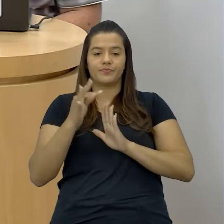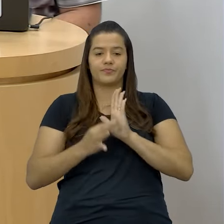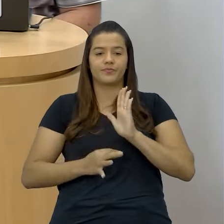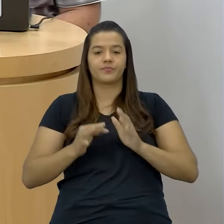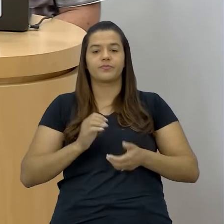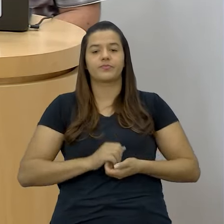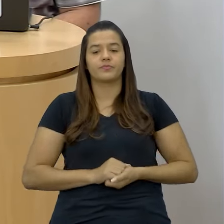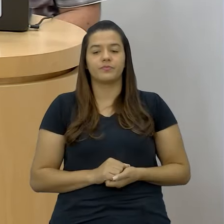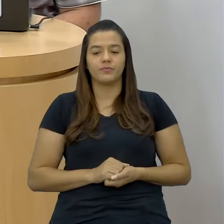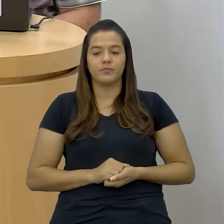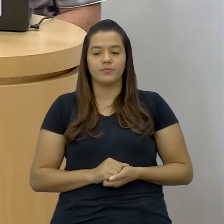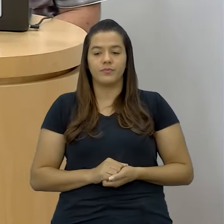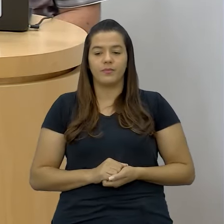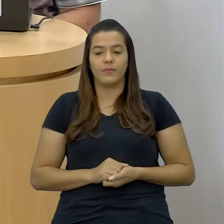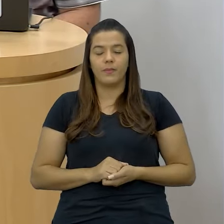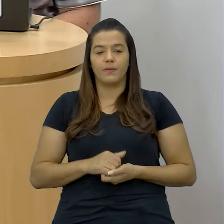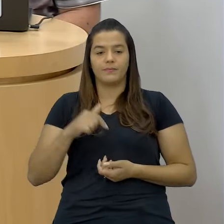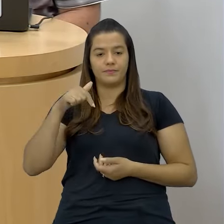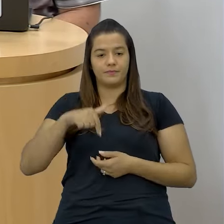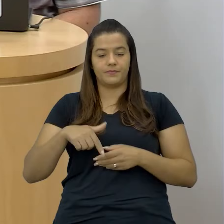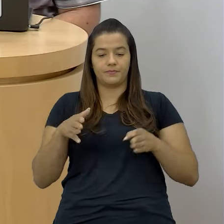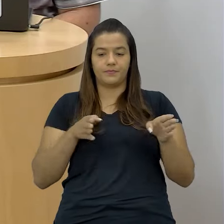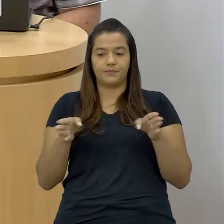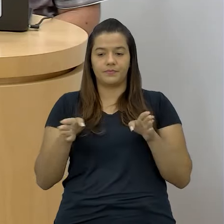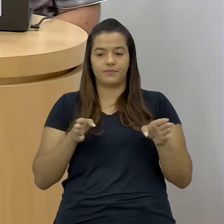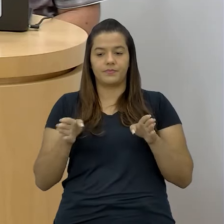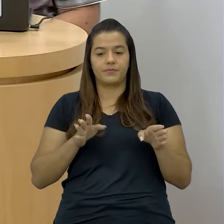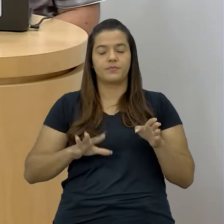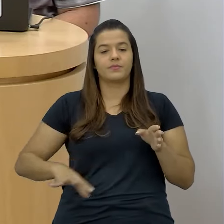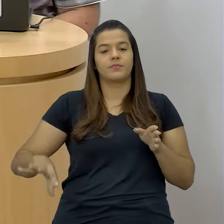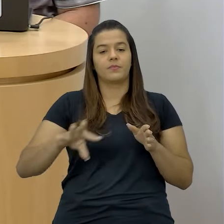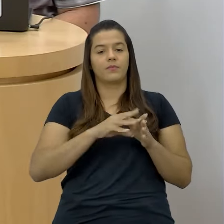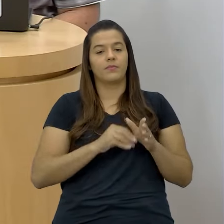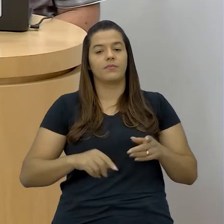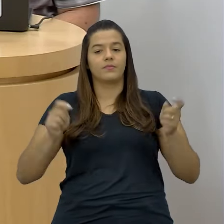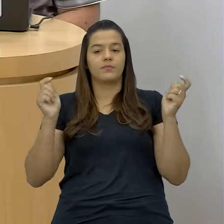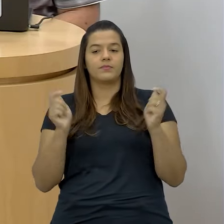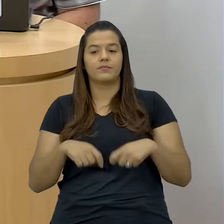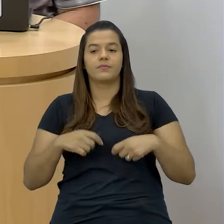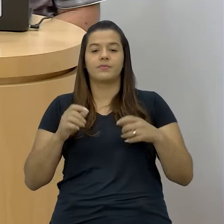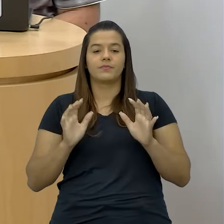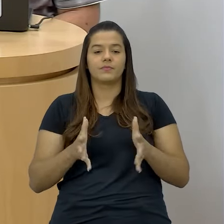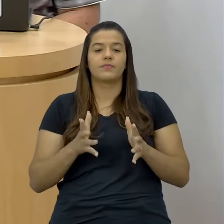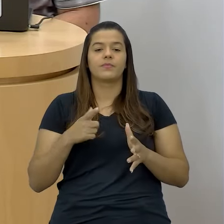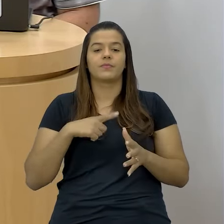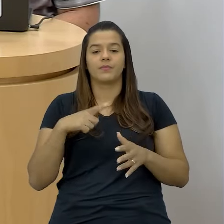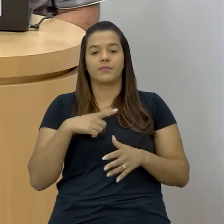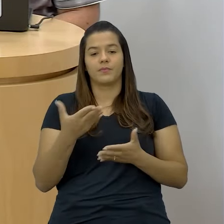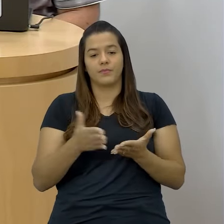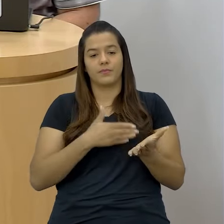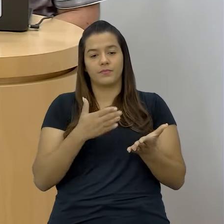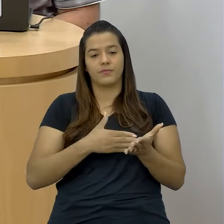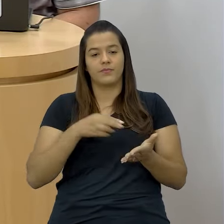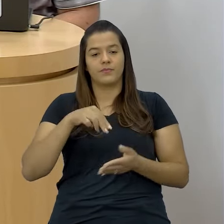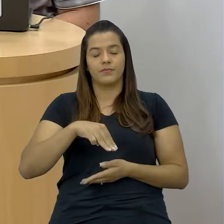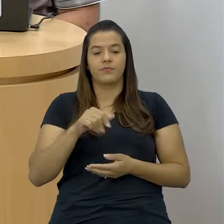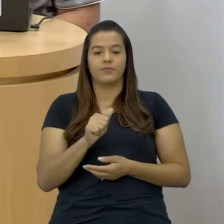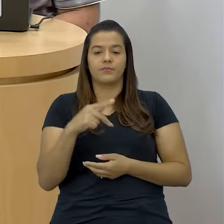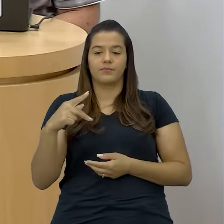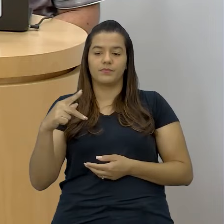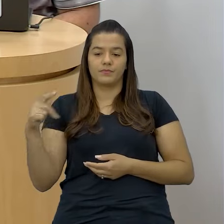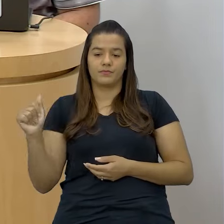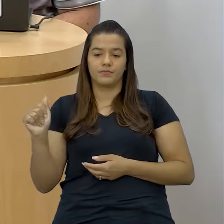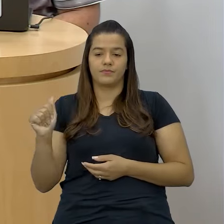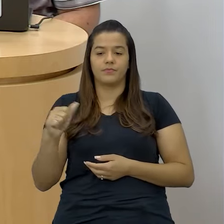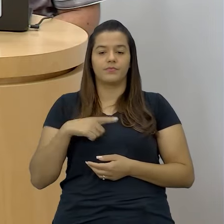que nesse momento, acho que todos já devem ter em mãos o mapa, né, Renan? Porque é